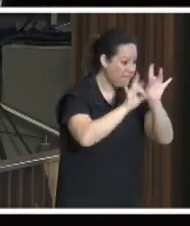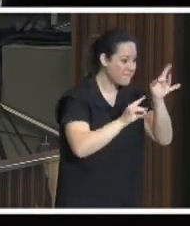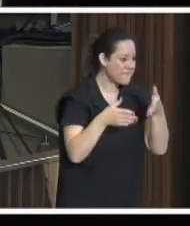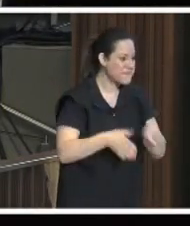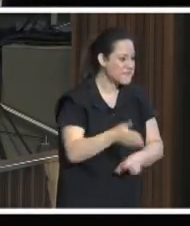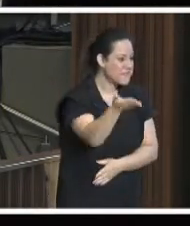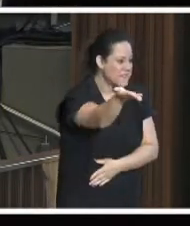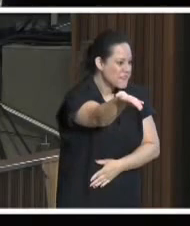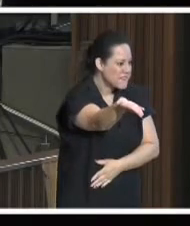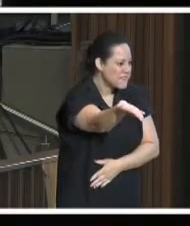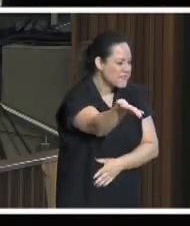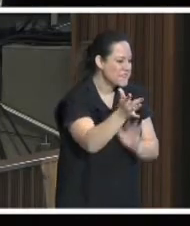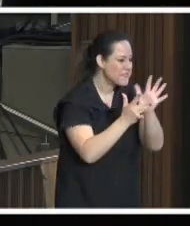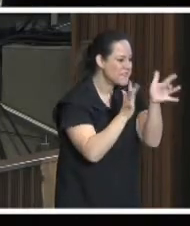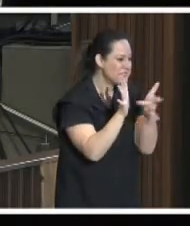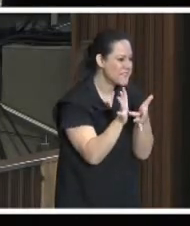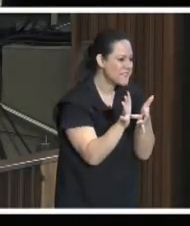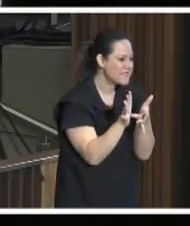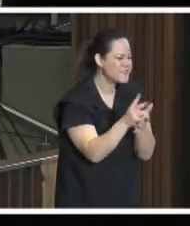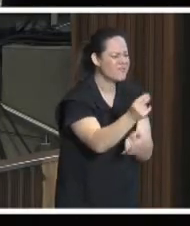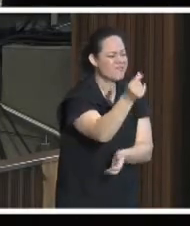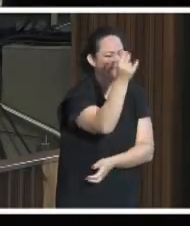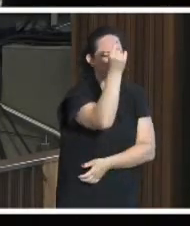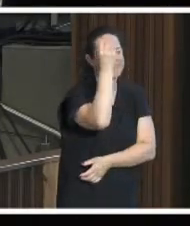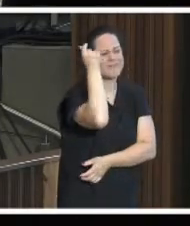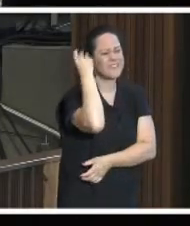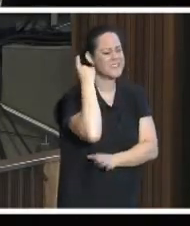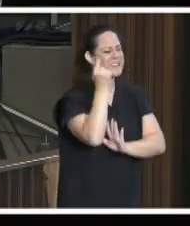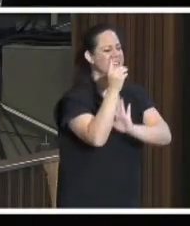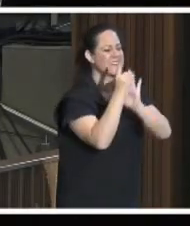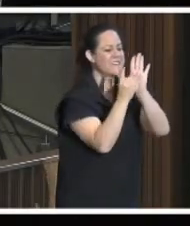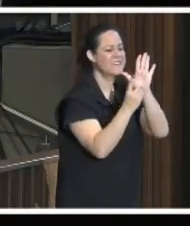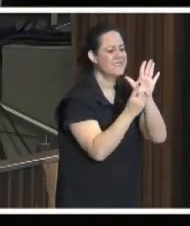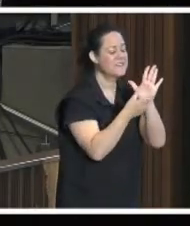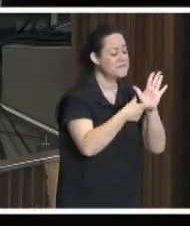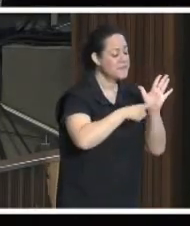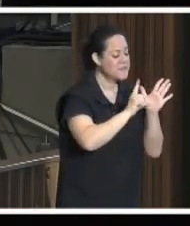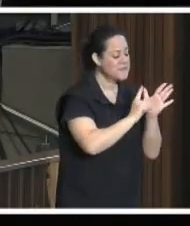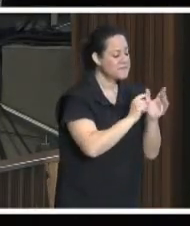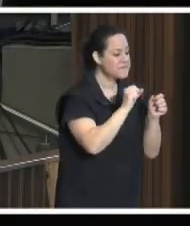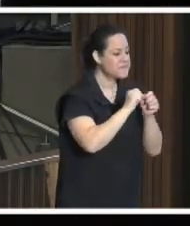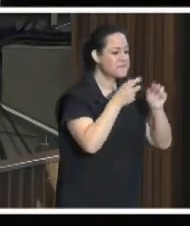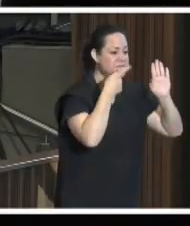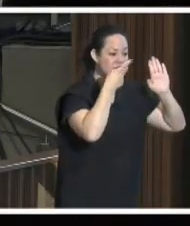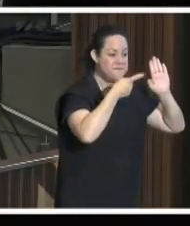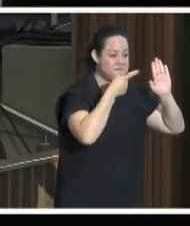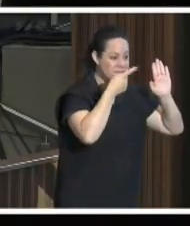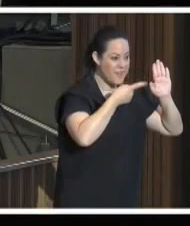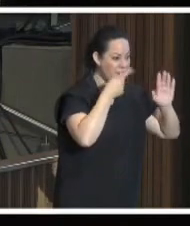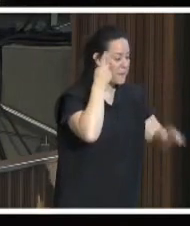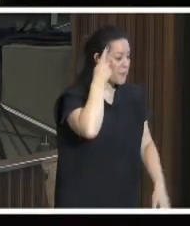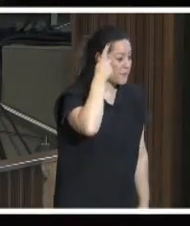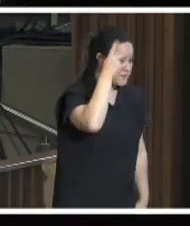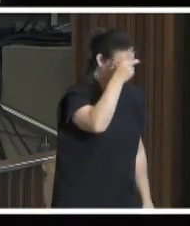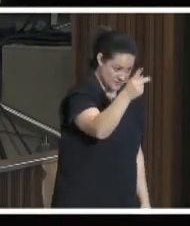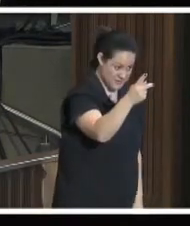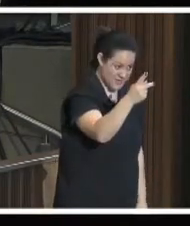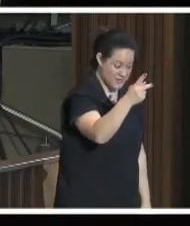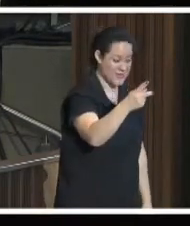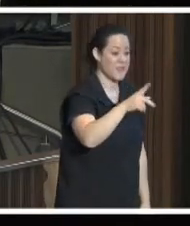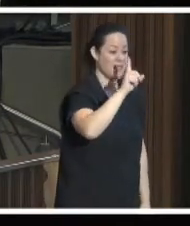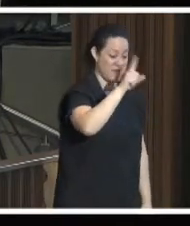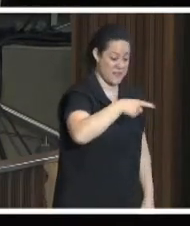muito tempo antes de ser cumprida a profecia de